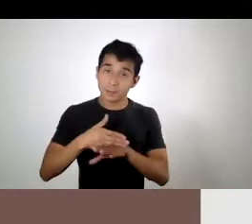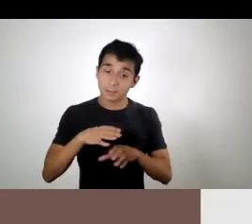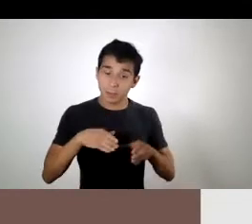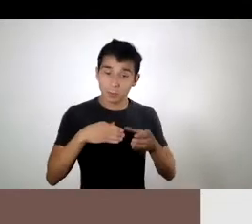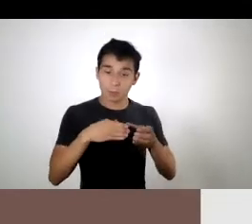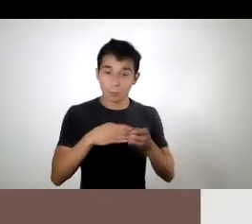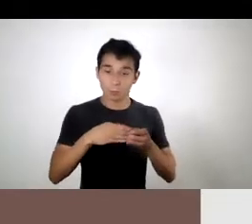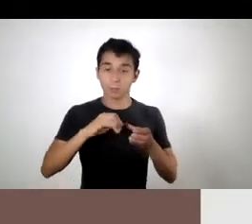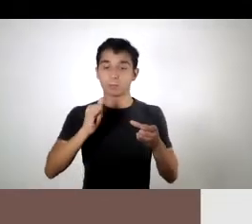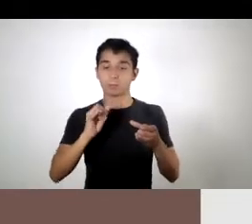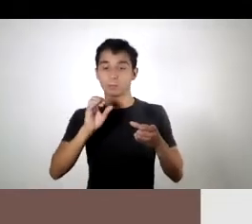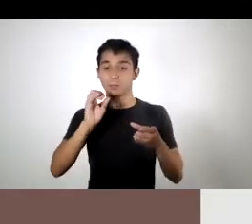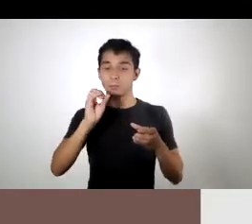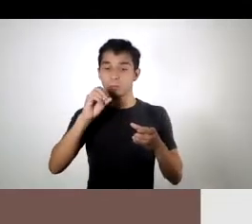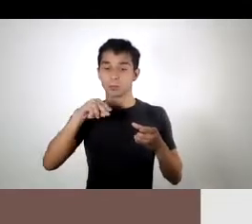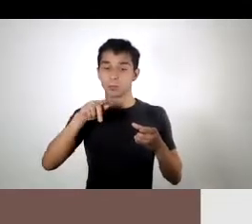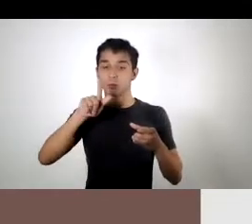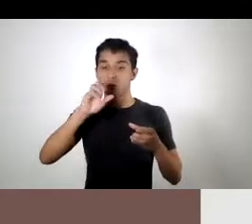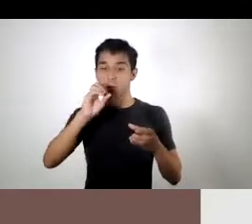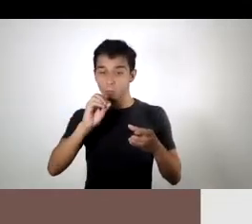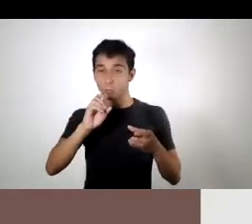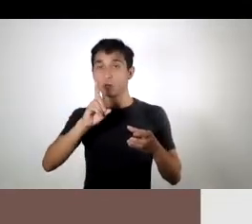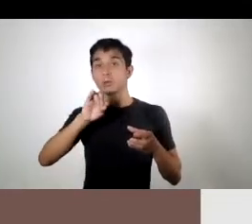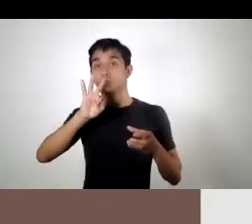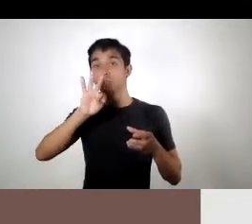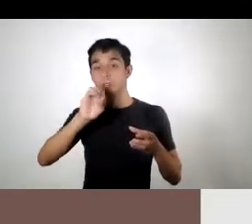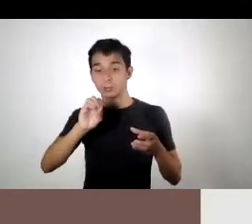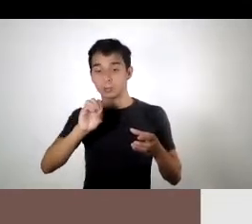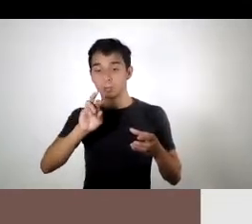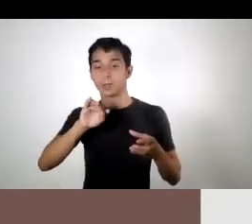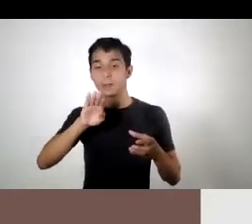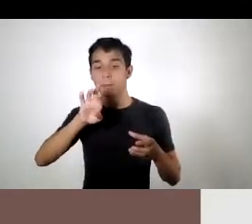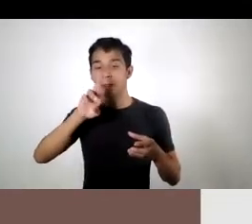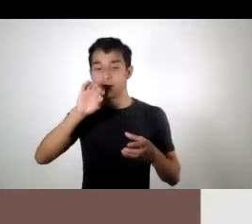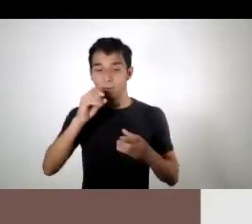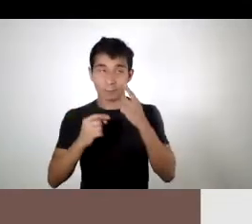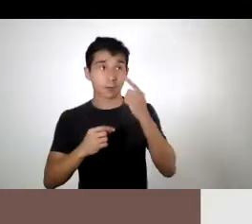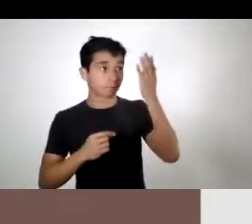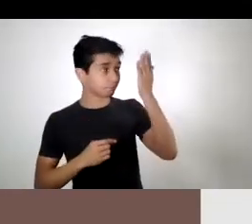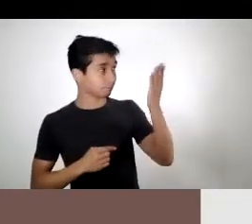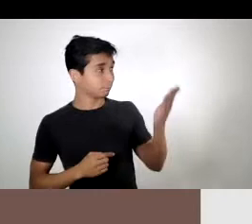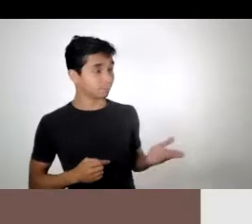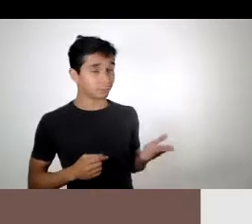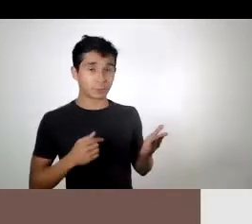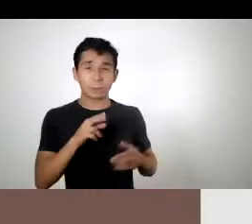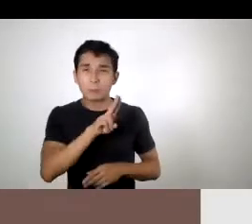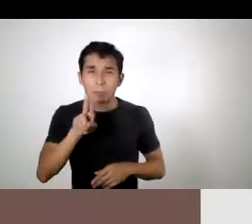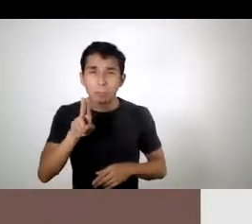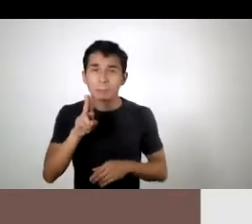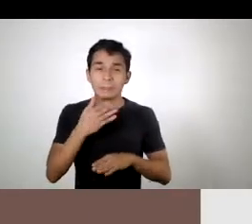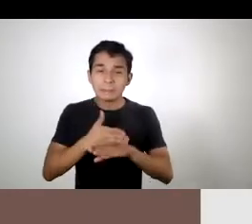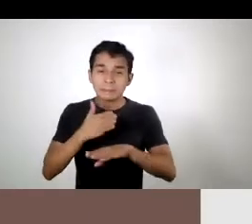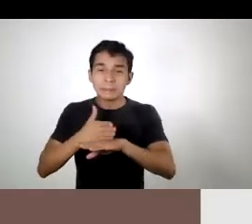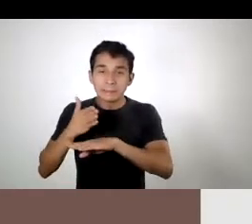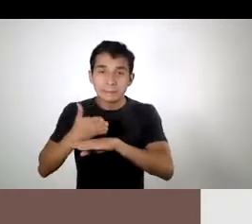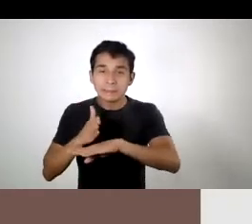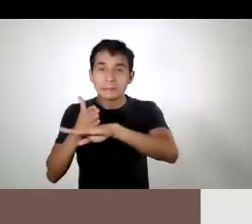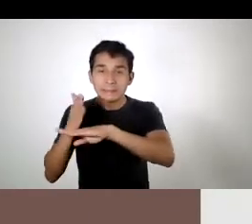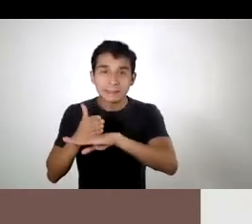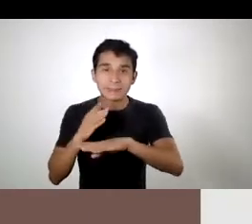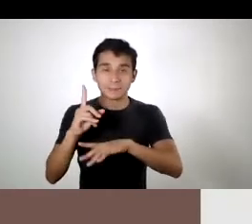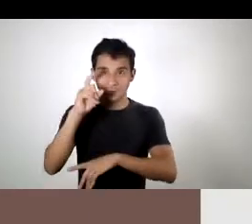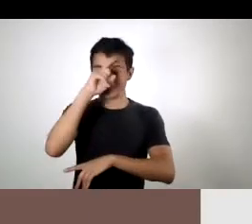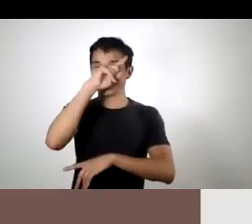Campinas. Eu juro que eu fiquei treinando aqui Ivaporuduva, mais ou menos assim, Saiu assim. A